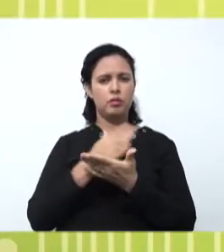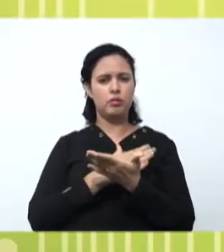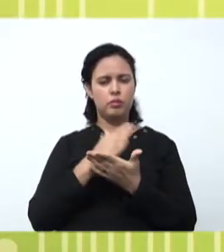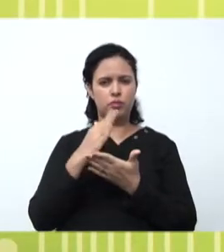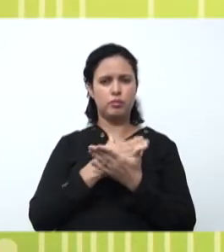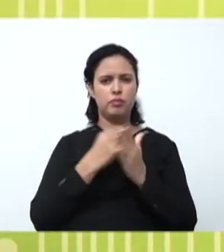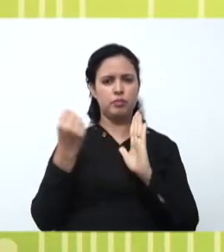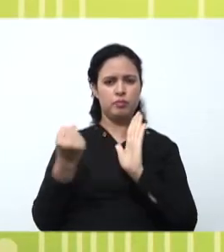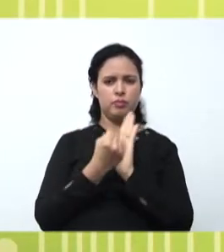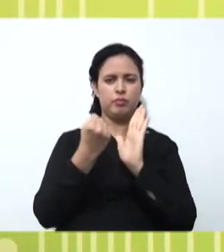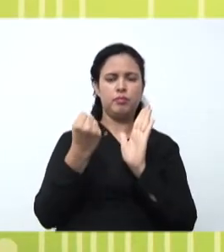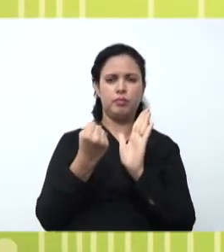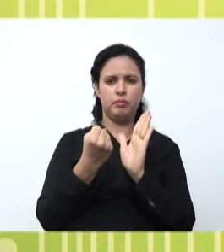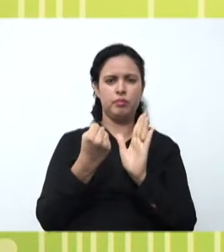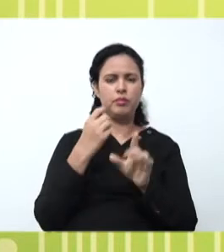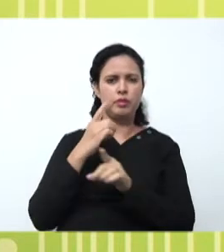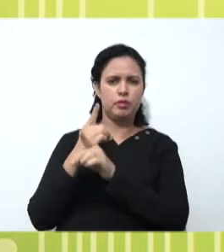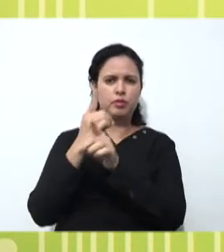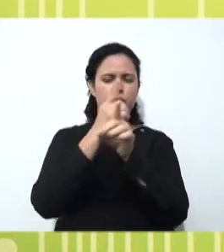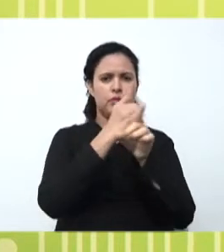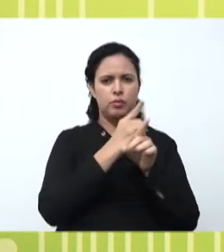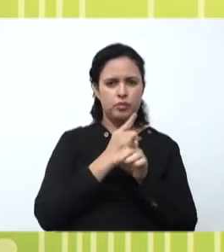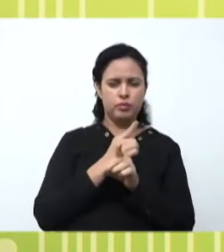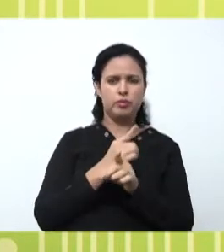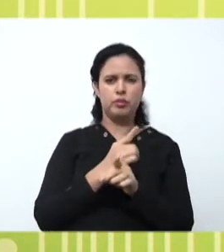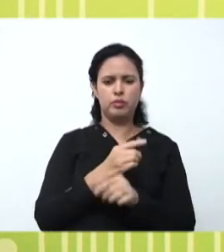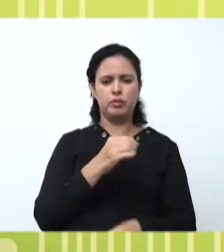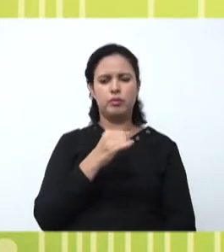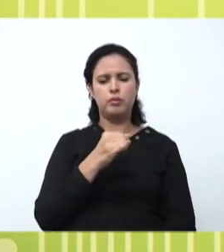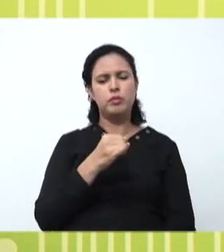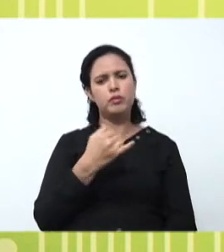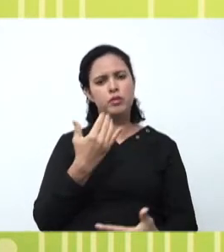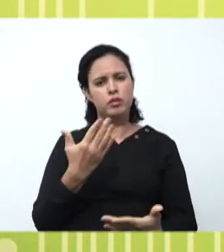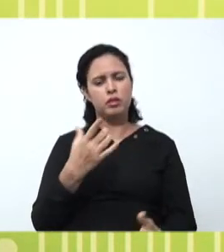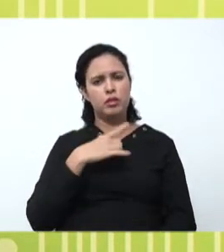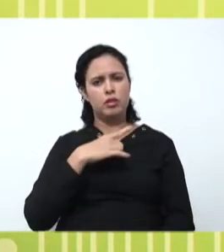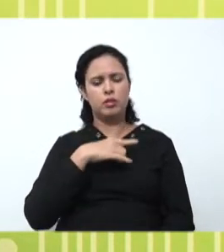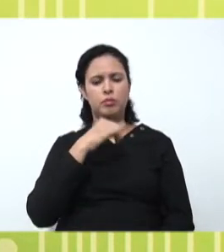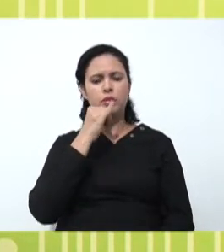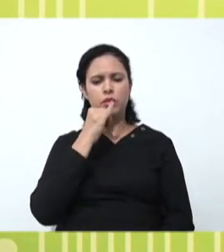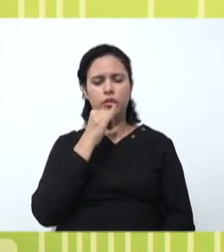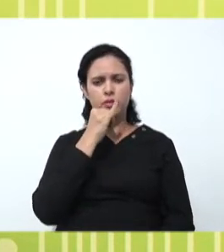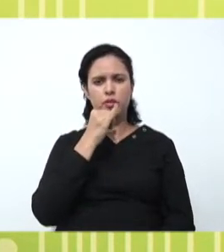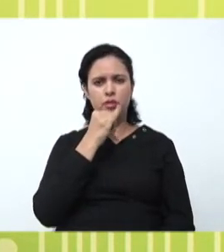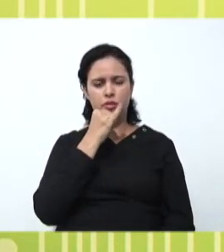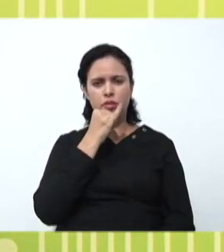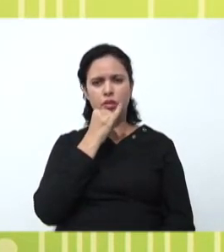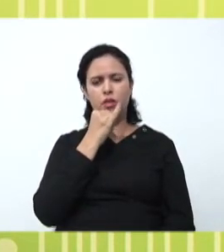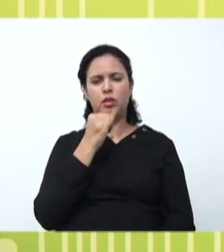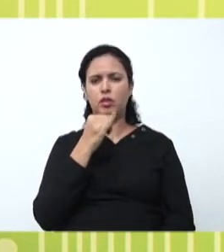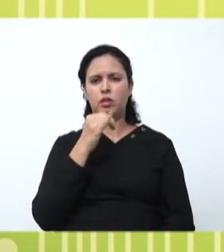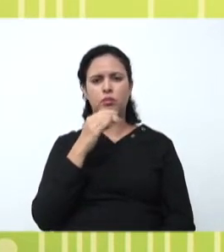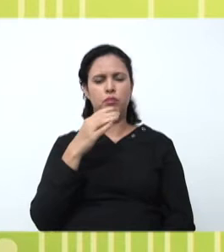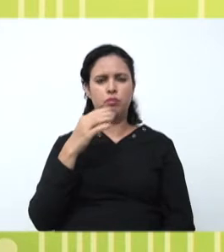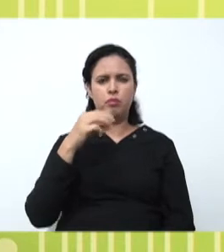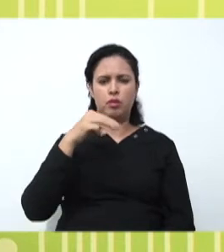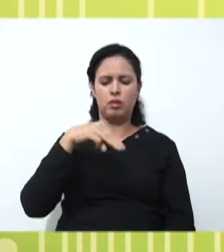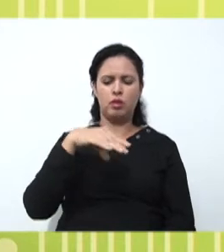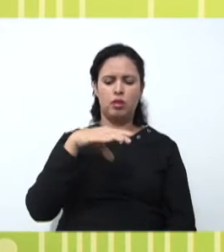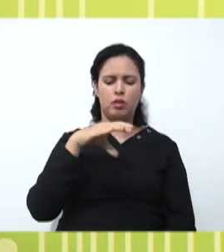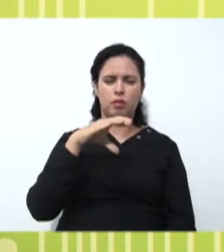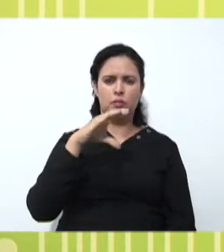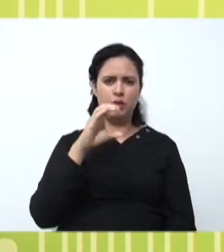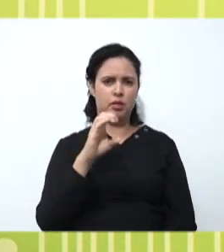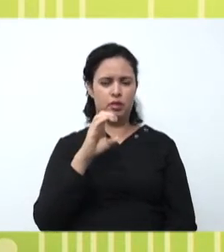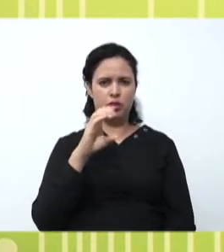encontra em todos os lugares, né? São as marcas mais clássicas que a gente pode citar aqui, como o McDonald's, né? Se você vai no McDonald's aqui